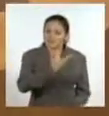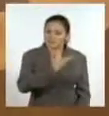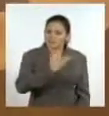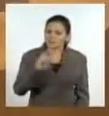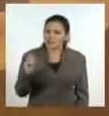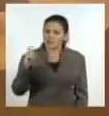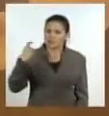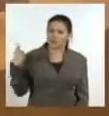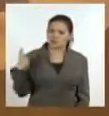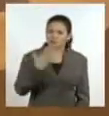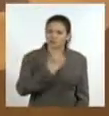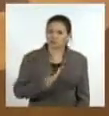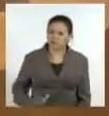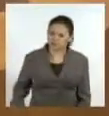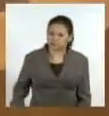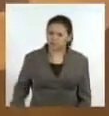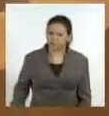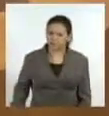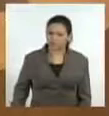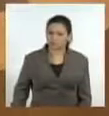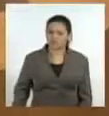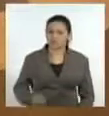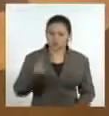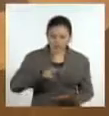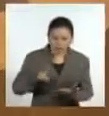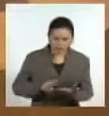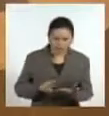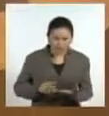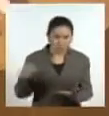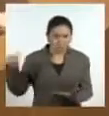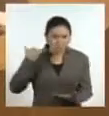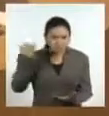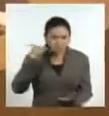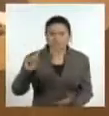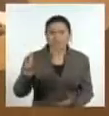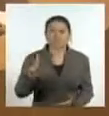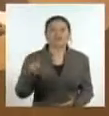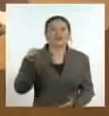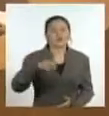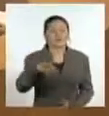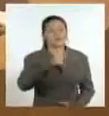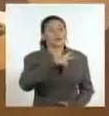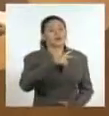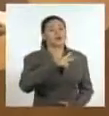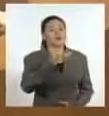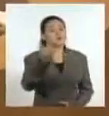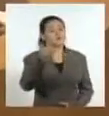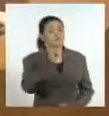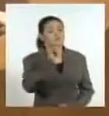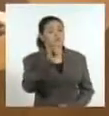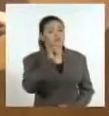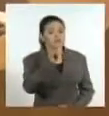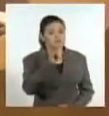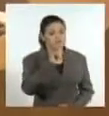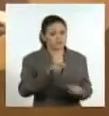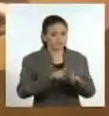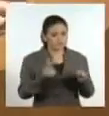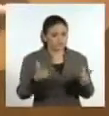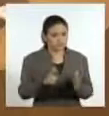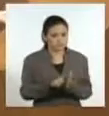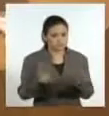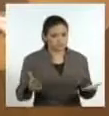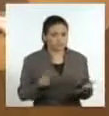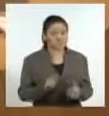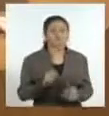de ouvir dizer ou de ler, isso nos foi contado pessoalmente, que Antônio Dino, na hora que